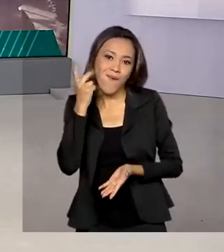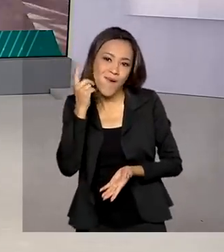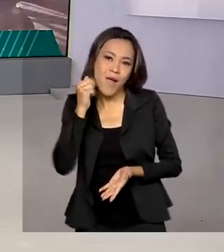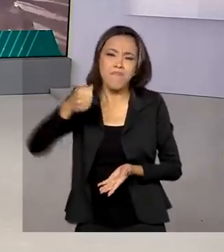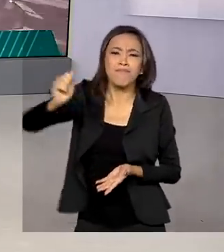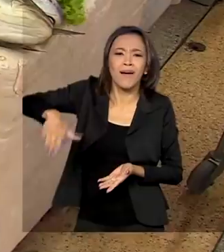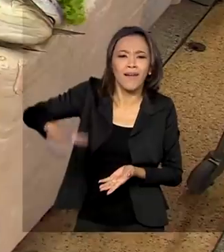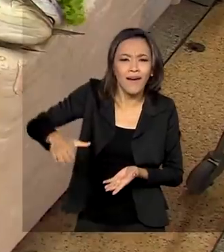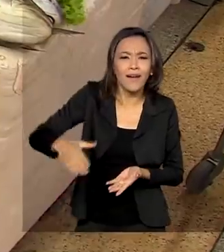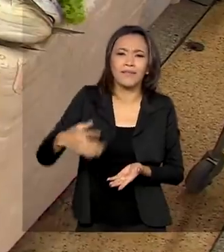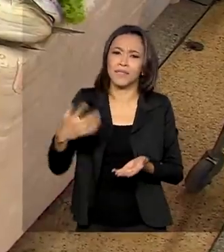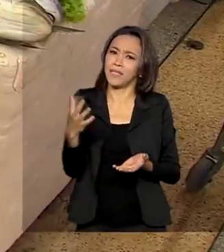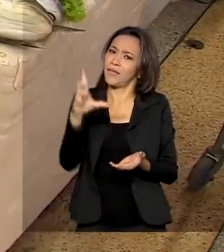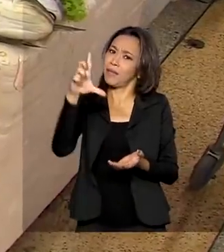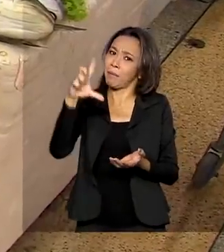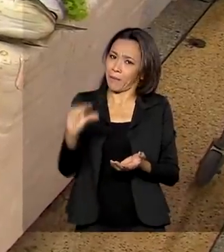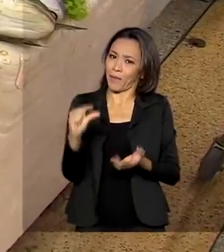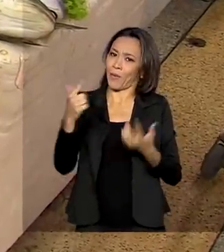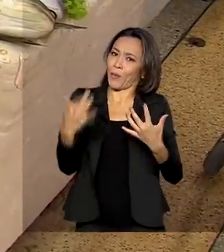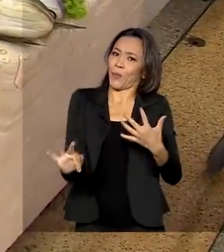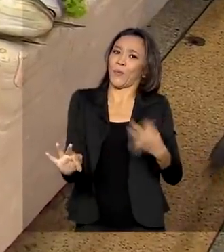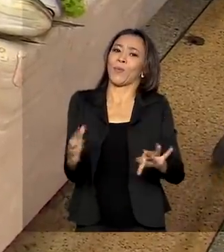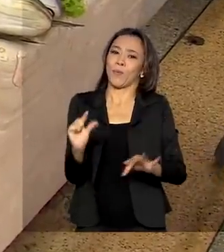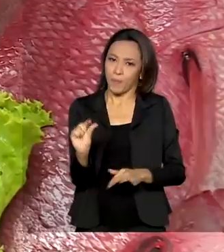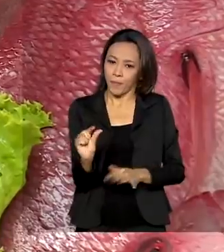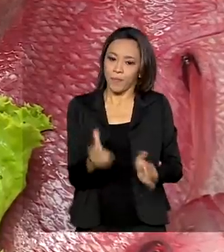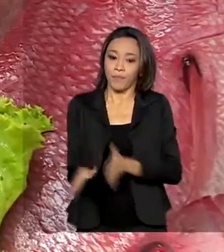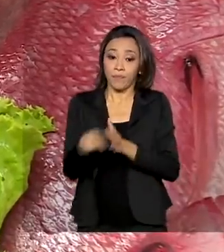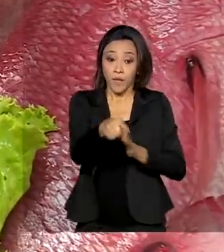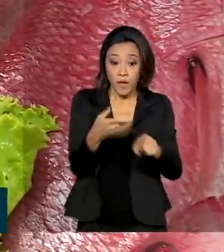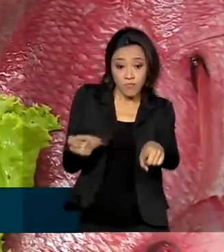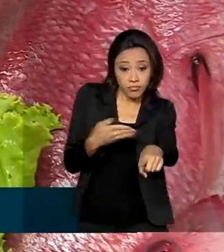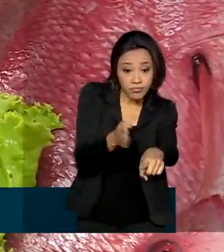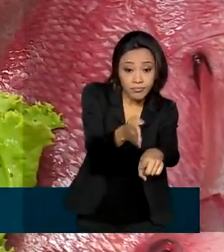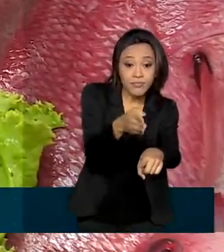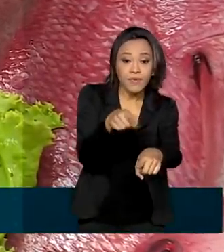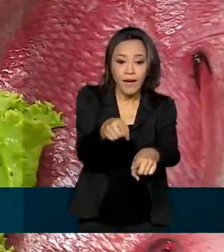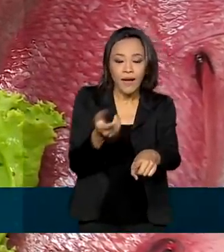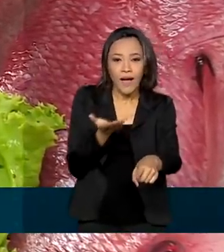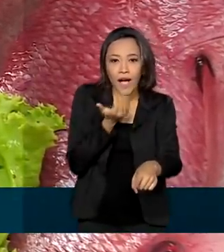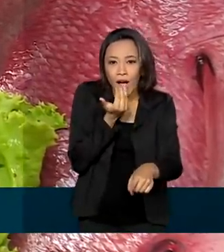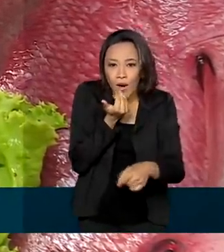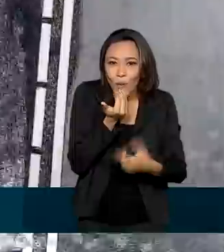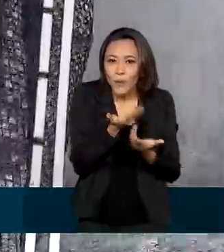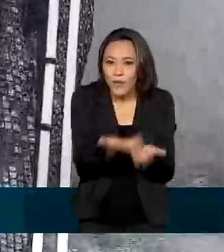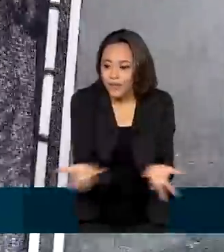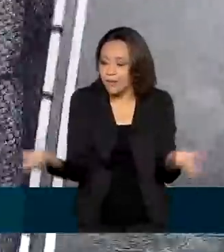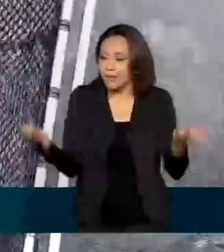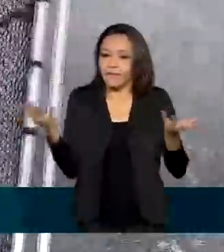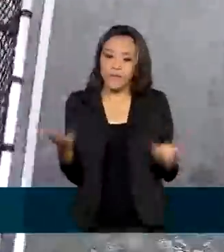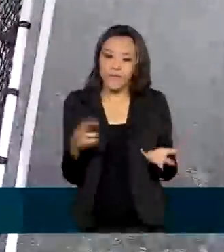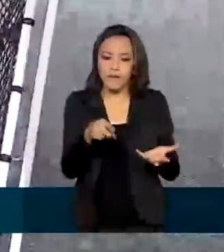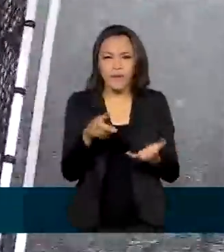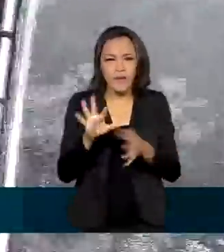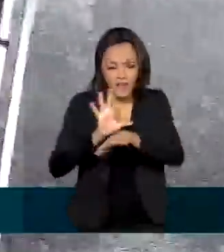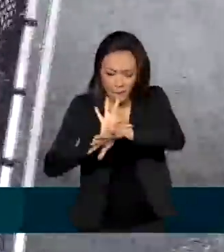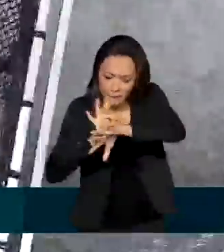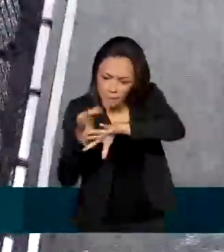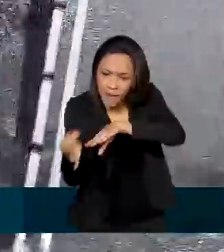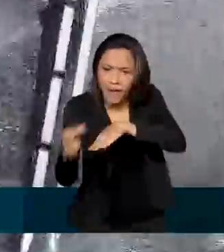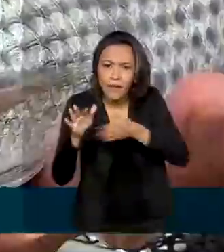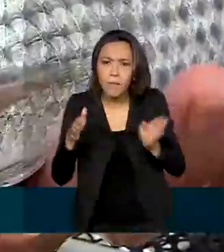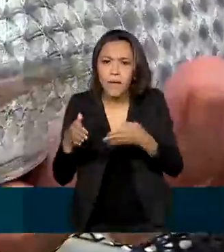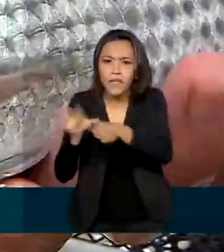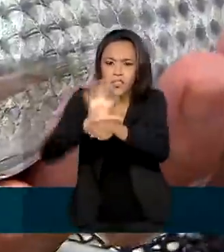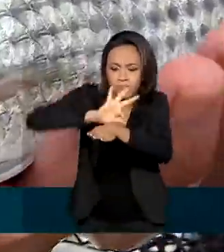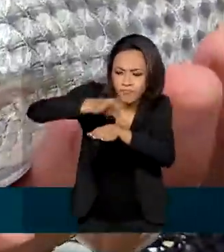doloroso. Dos rios, os peixes viram alimento na mesa dos brasileiros. E a pele? Essa, muitas